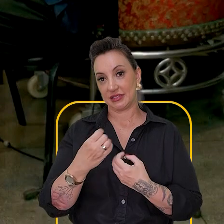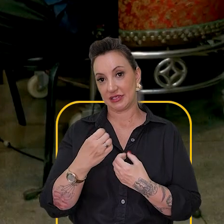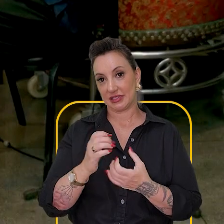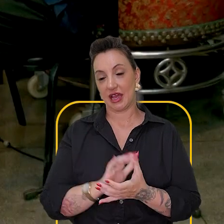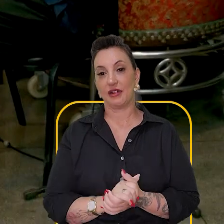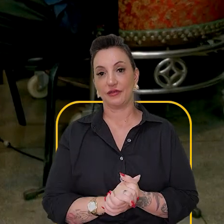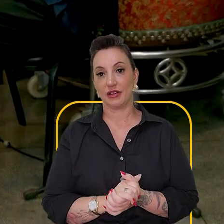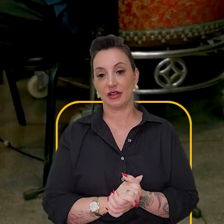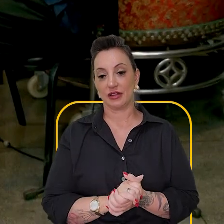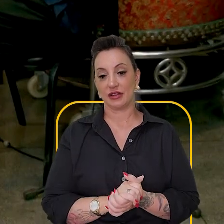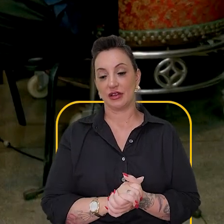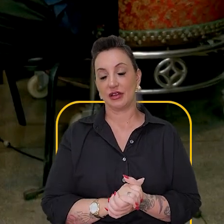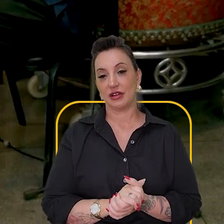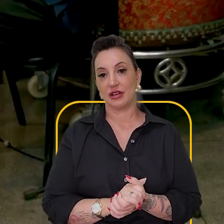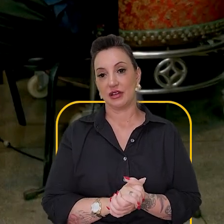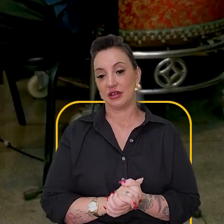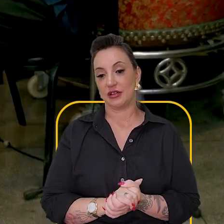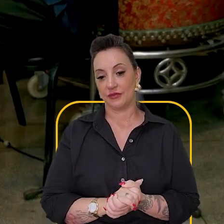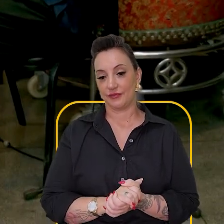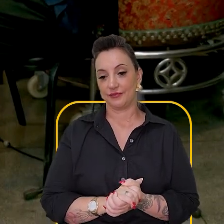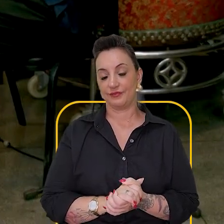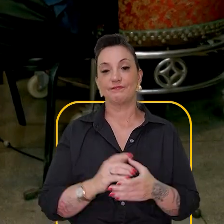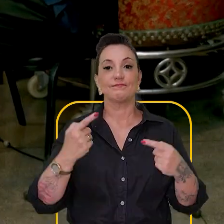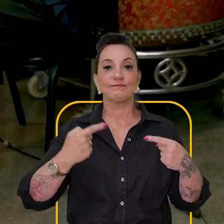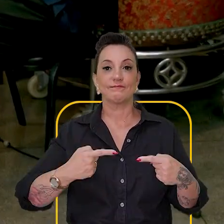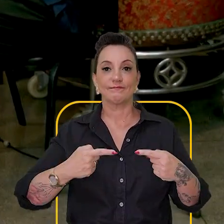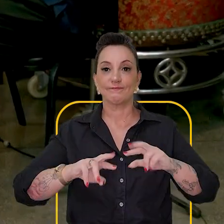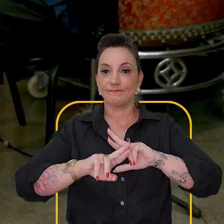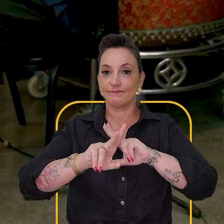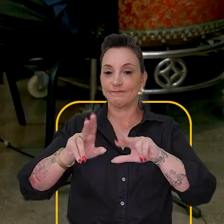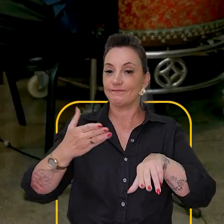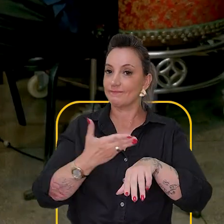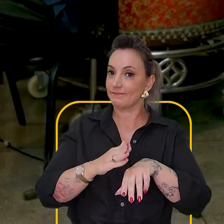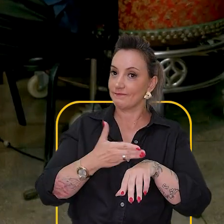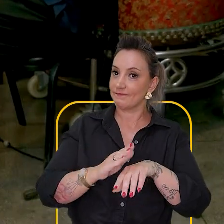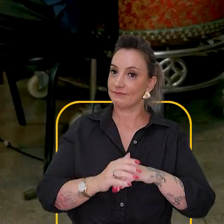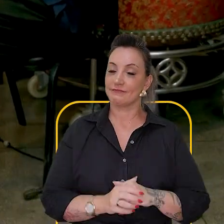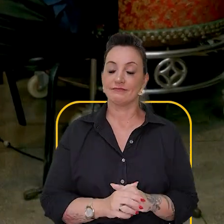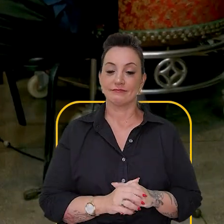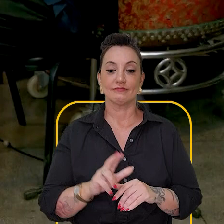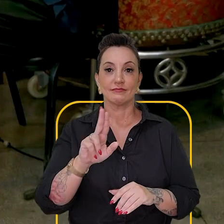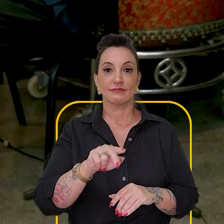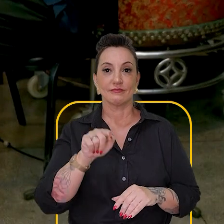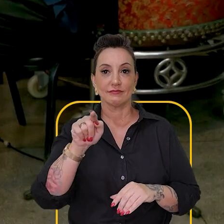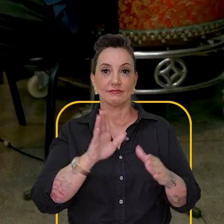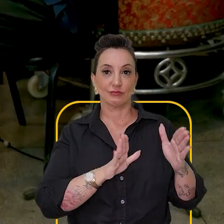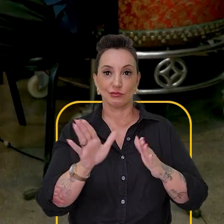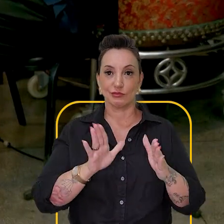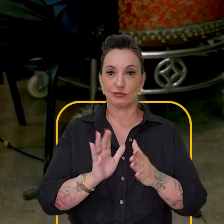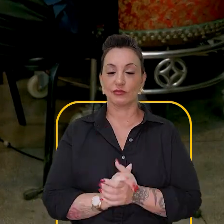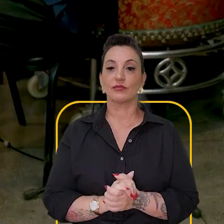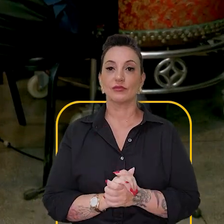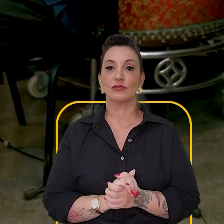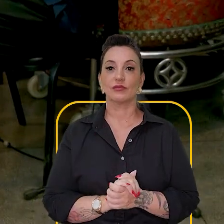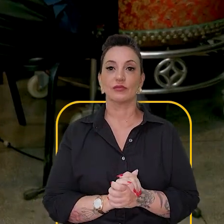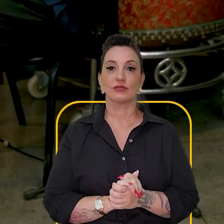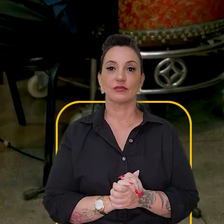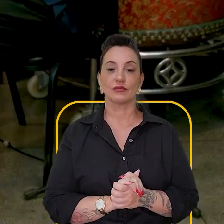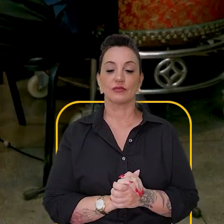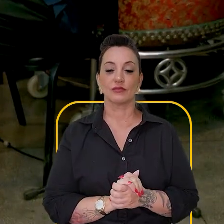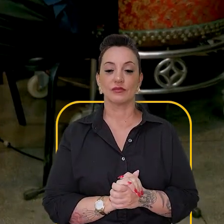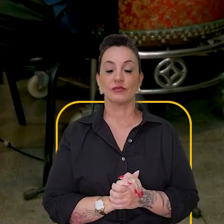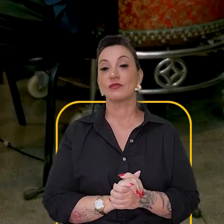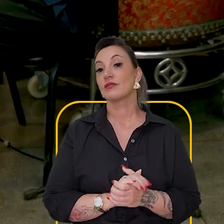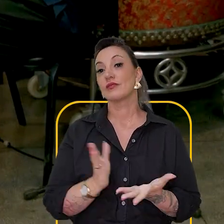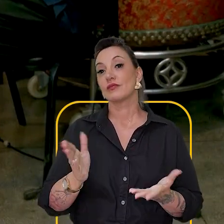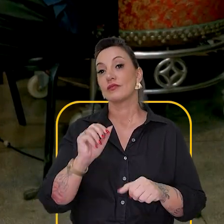então eu já ensinava um chaulim que o Natal aha né que era uma combinação de várias técnicas que